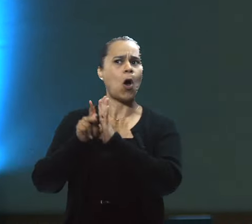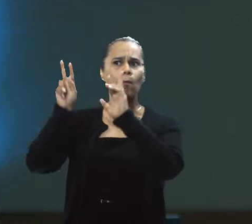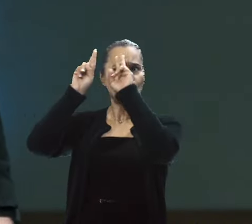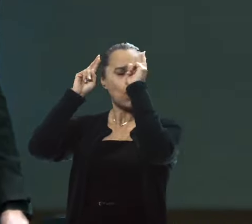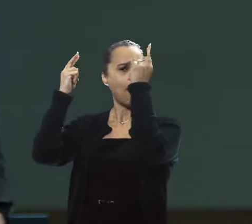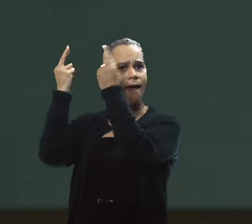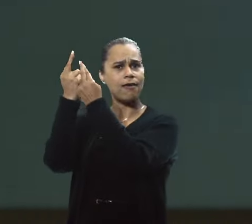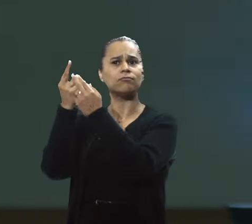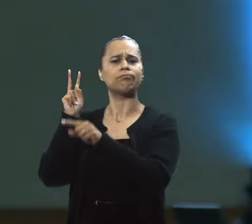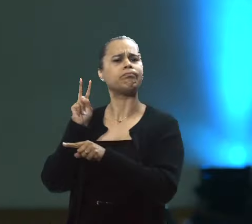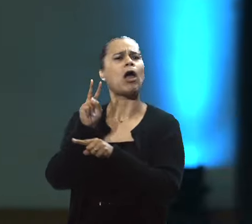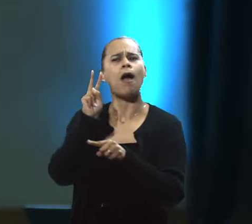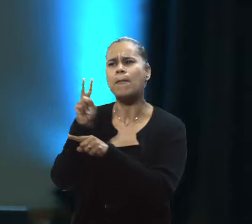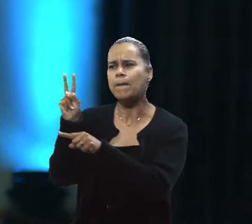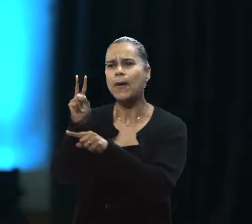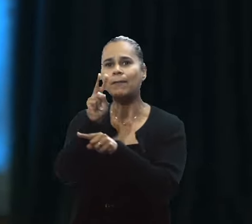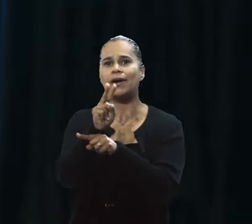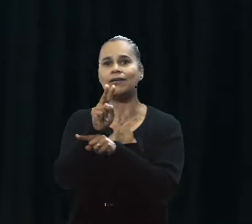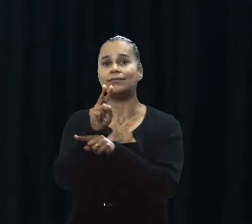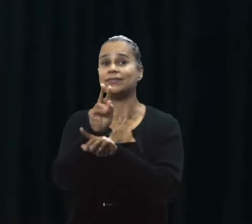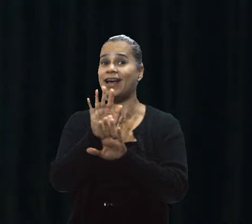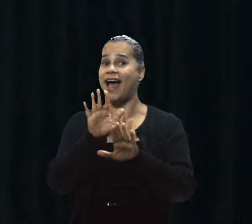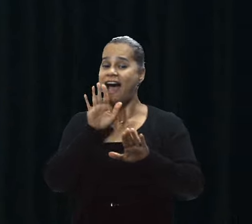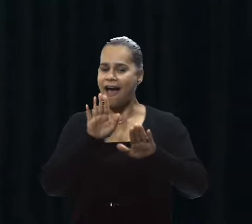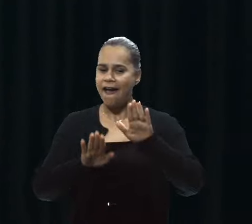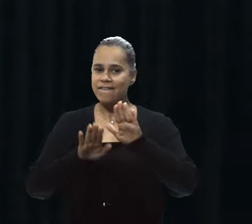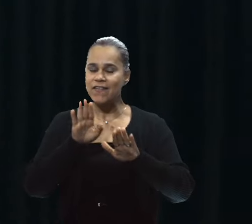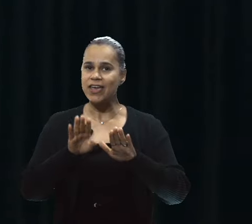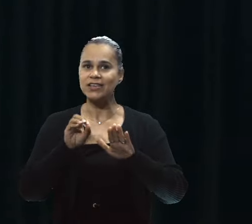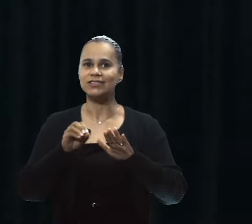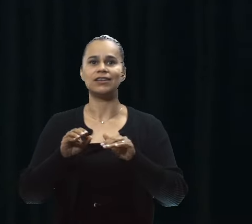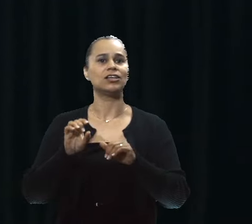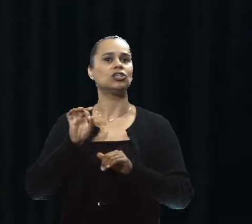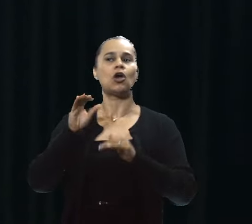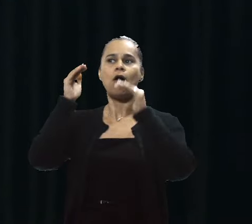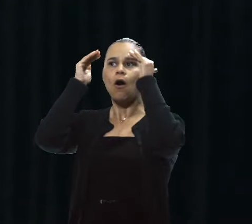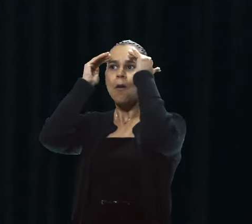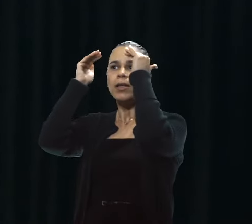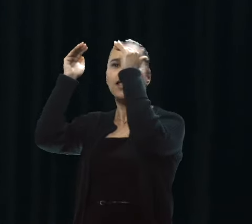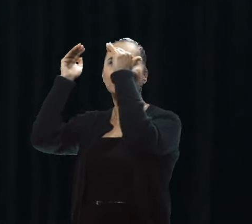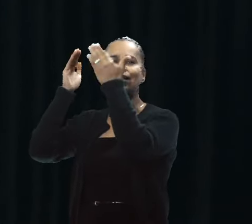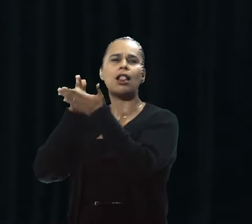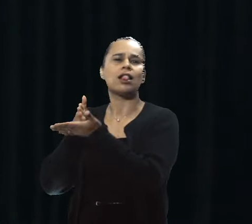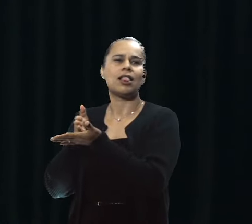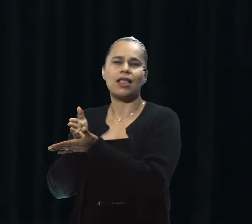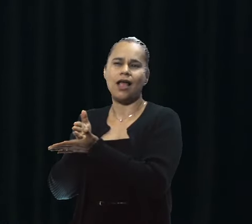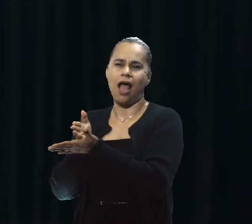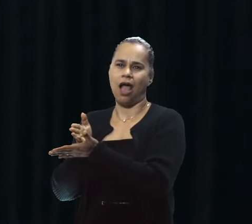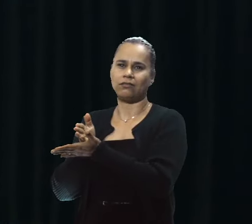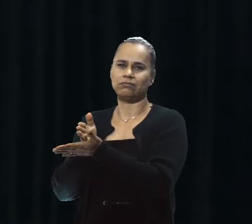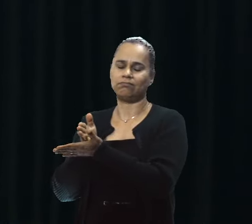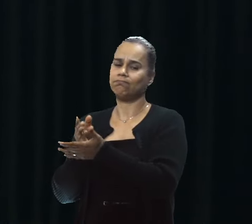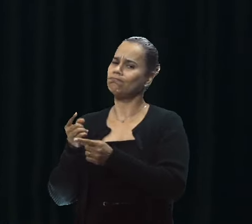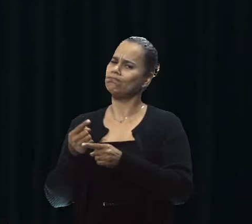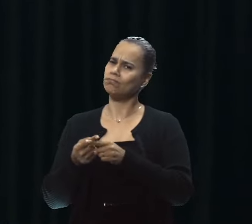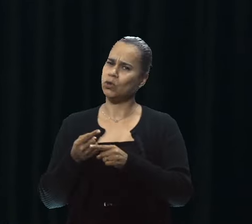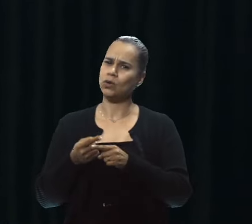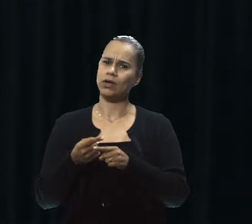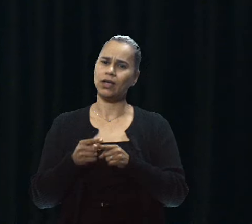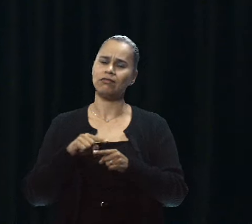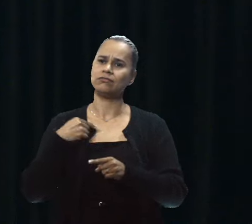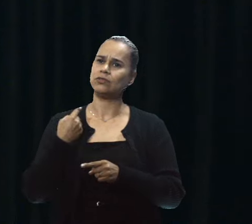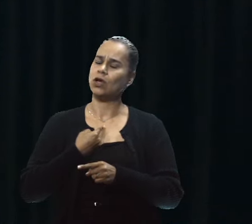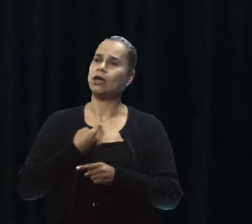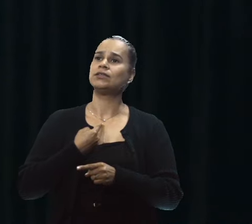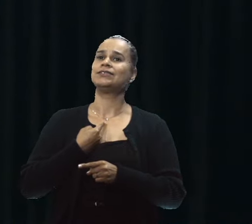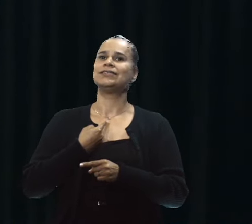Por vezes, a gente obedece parcialmente. Por quê? A gente também devolve